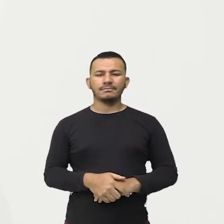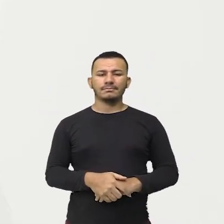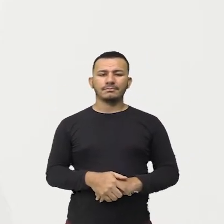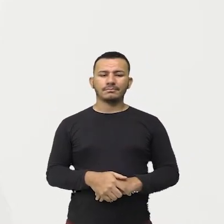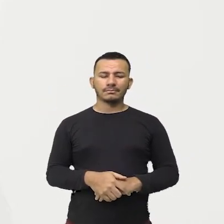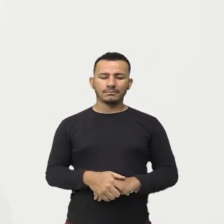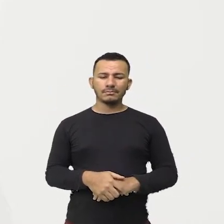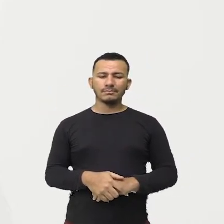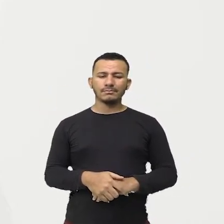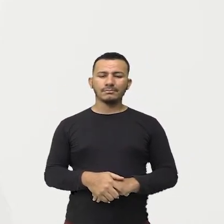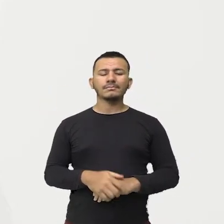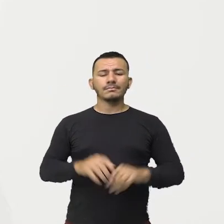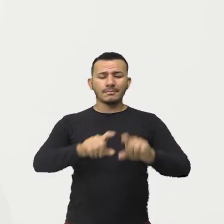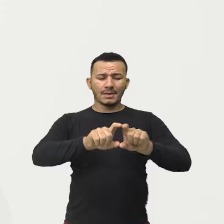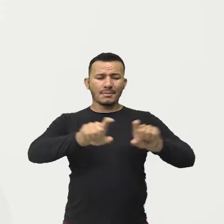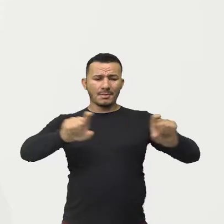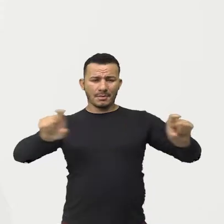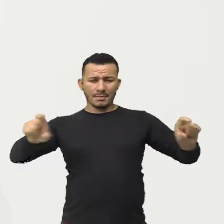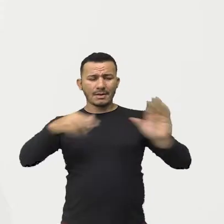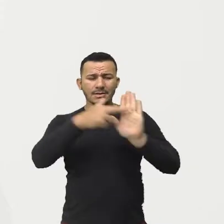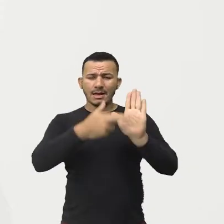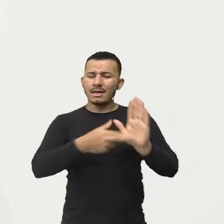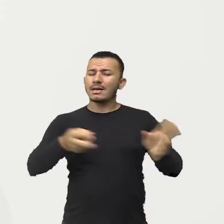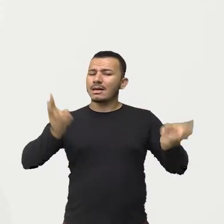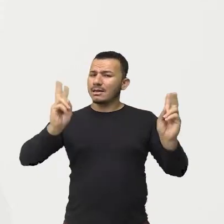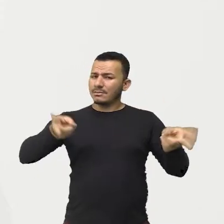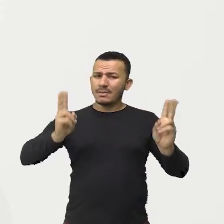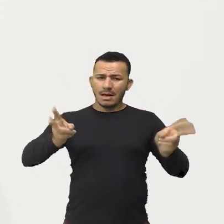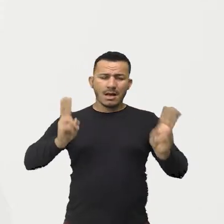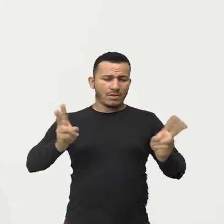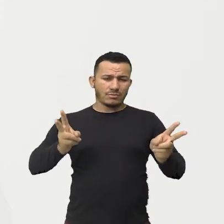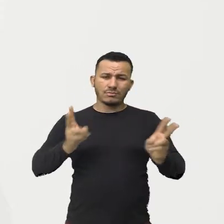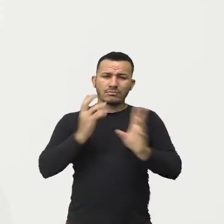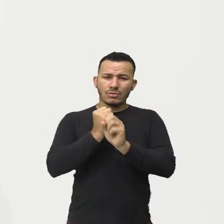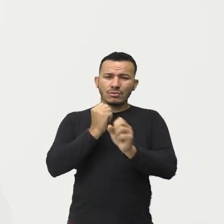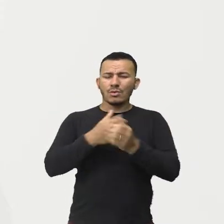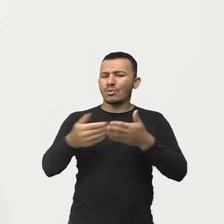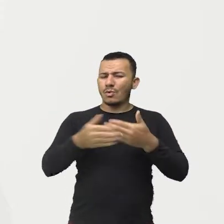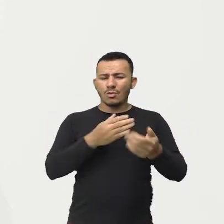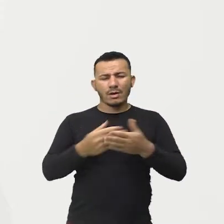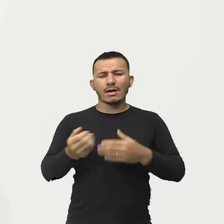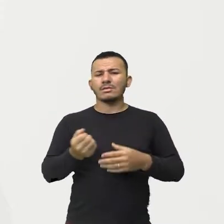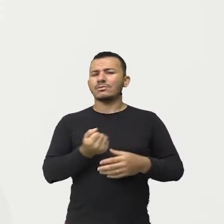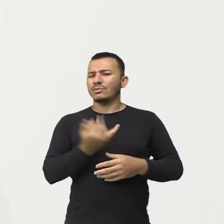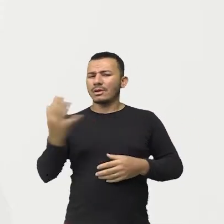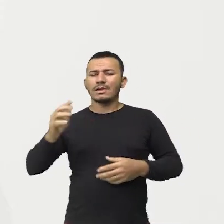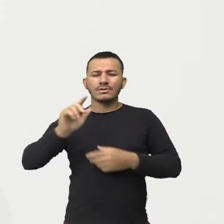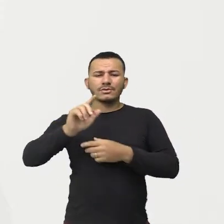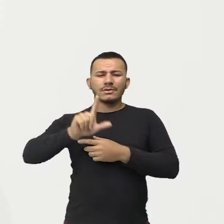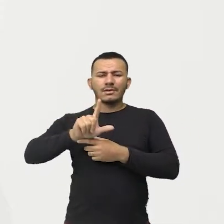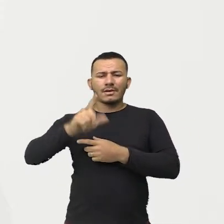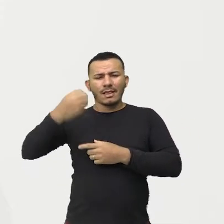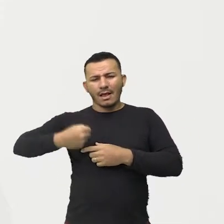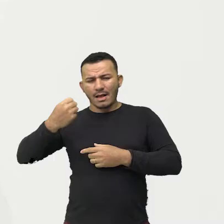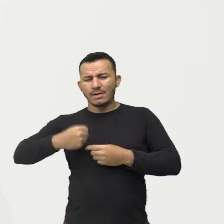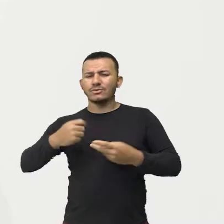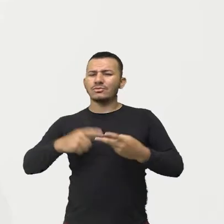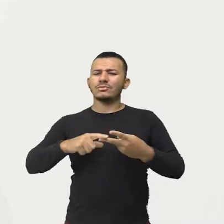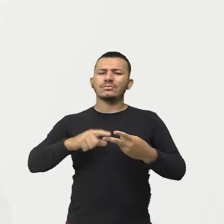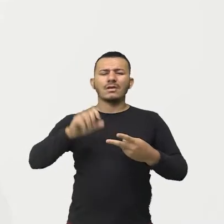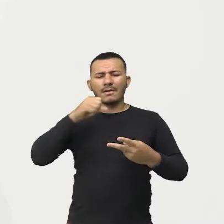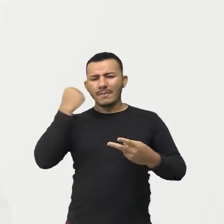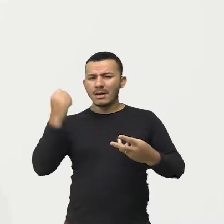fórmula. Essa fórmula seria usada para quaisquer quantidade de leite, qualquer quantidade de pão e qualquer quantidade de bolo. Beleza,